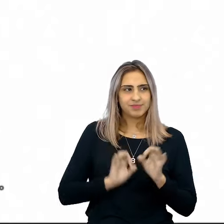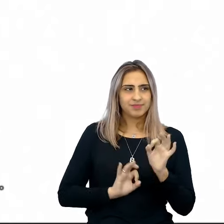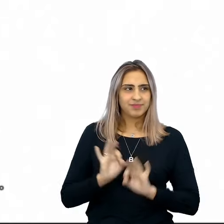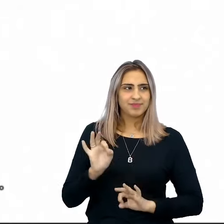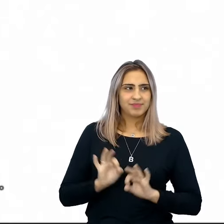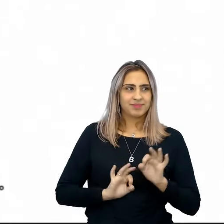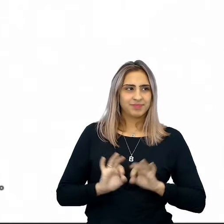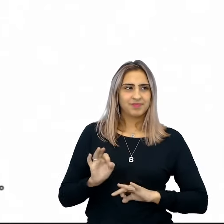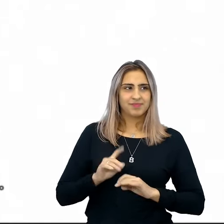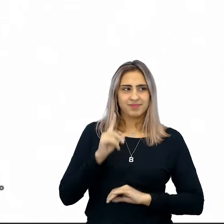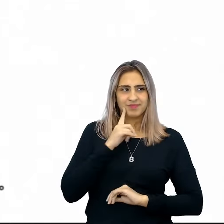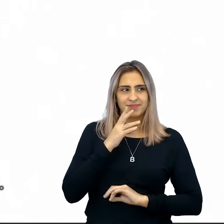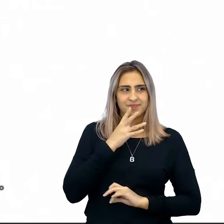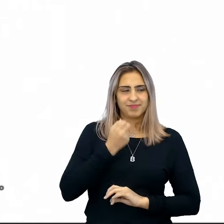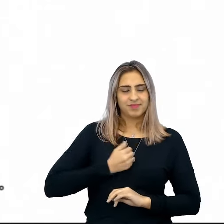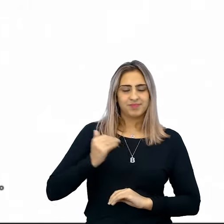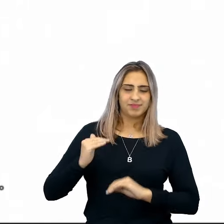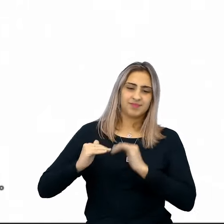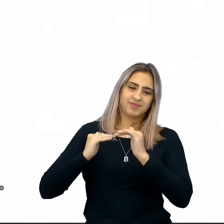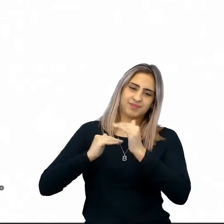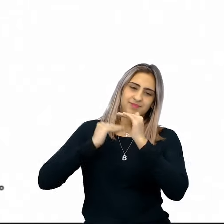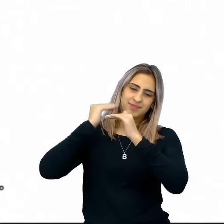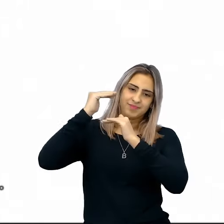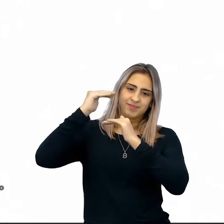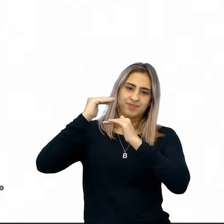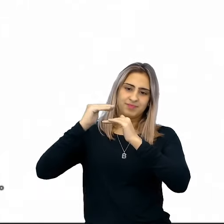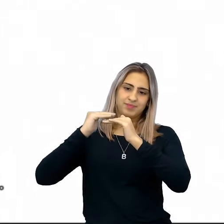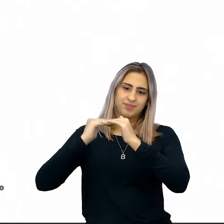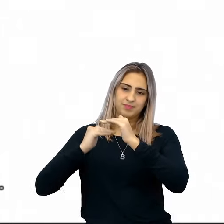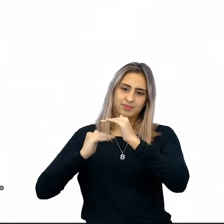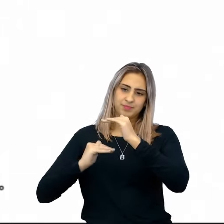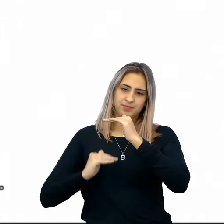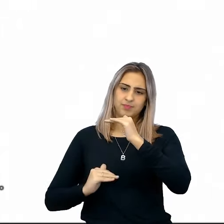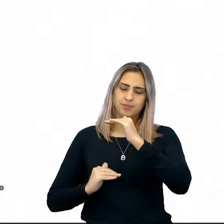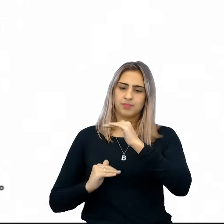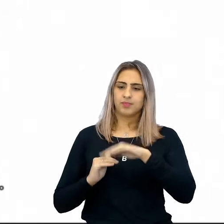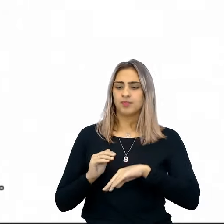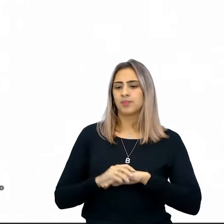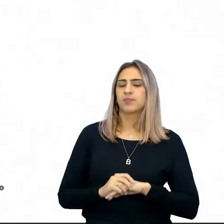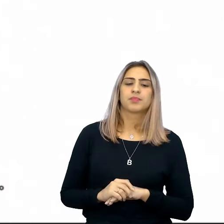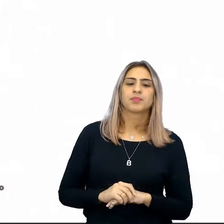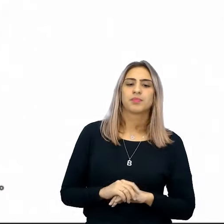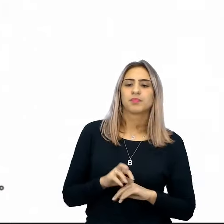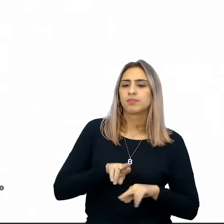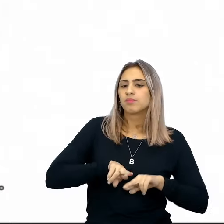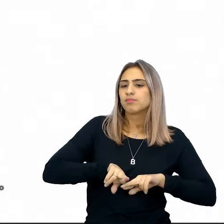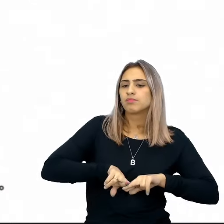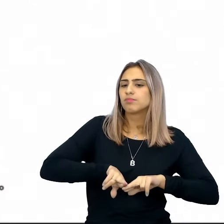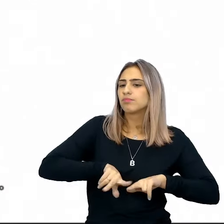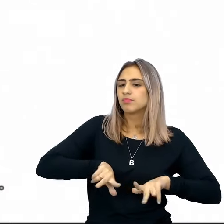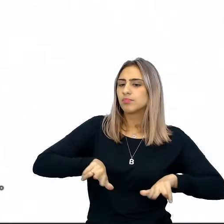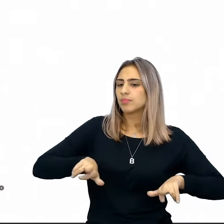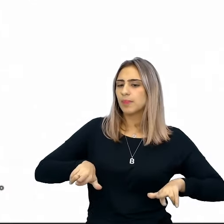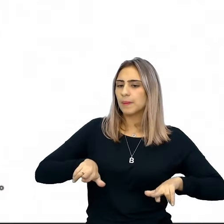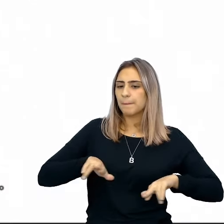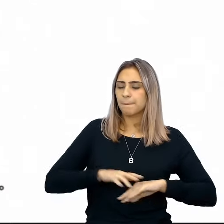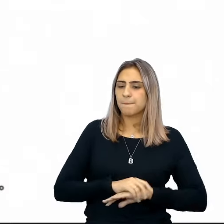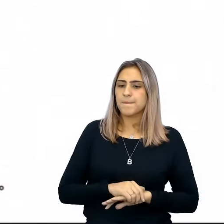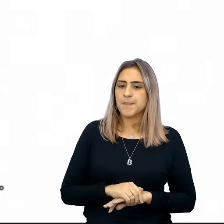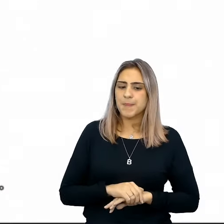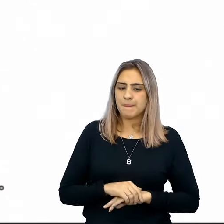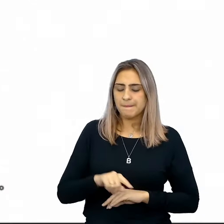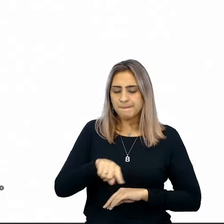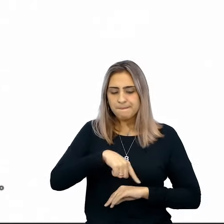números ditados em ordem crescente ou em ordem decrescente. Então, esse é um exemplo entre milhares, né, que